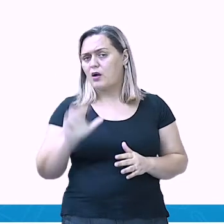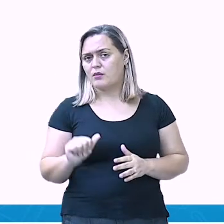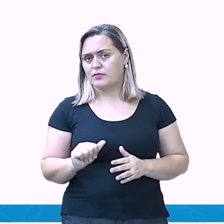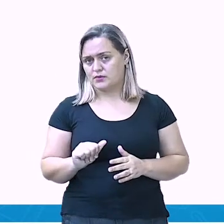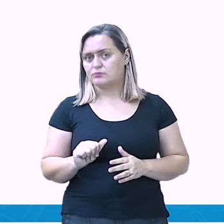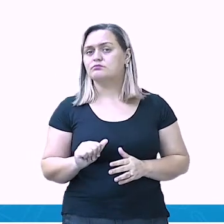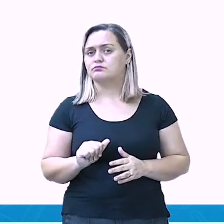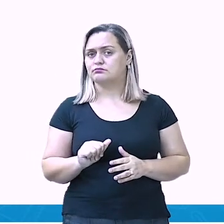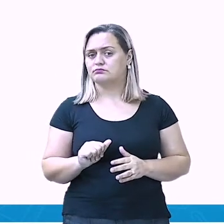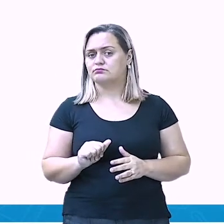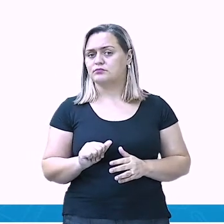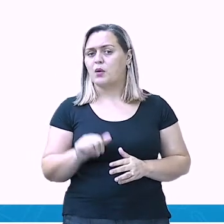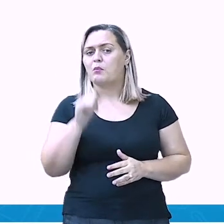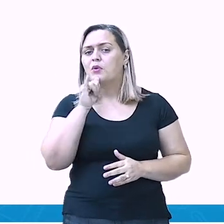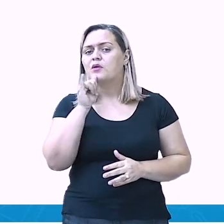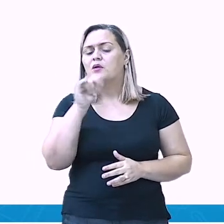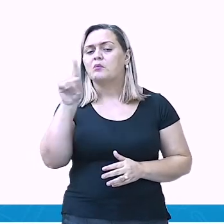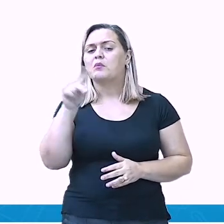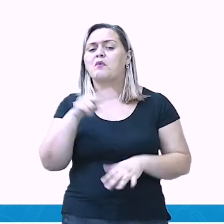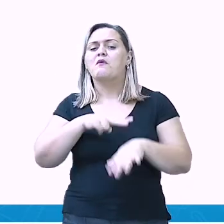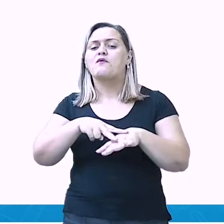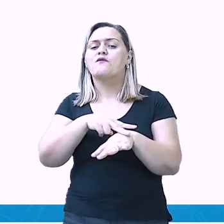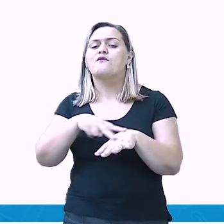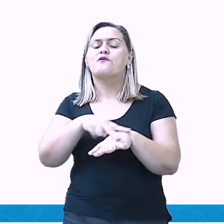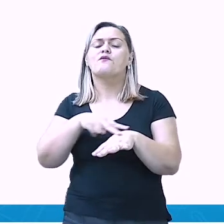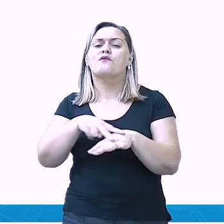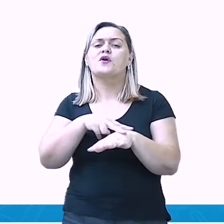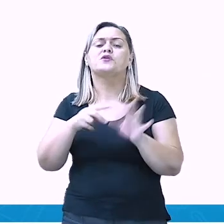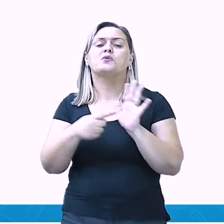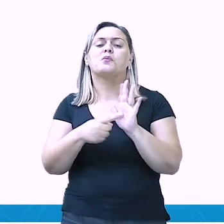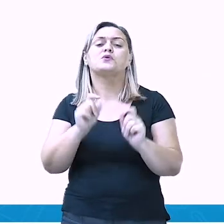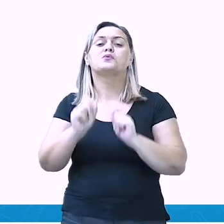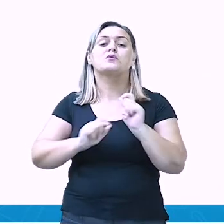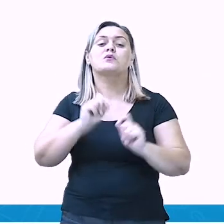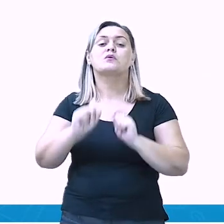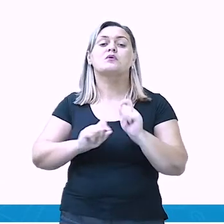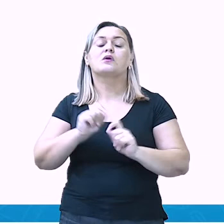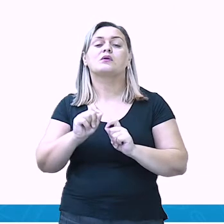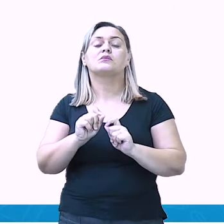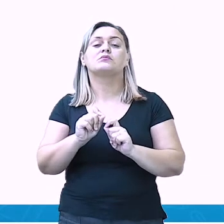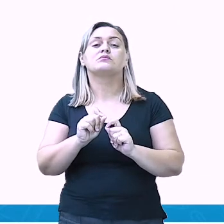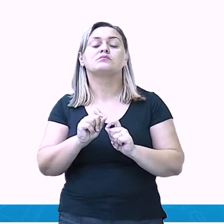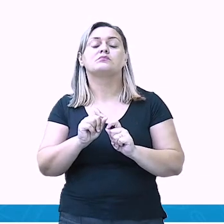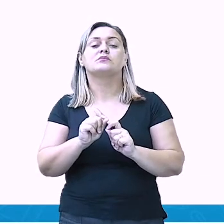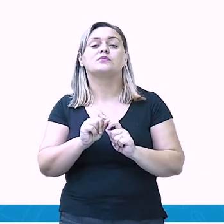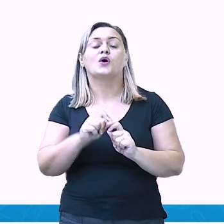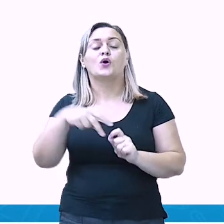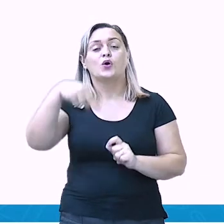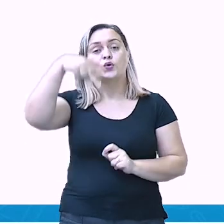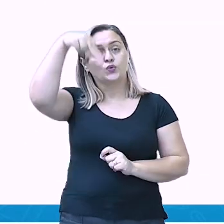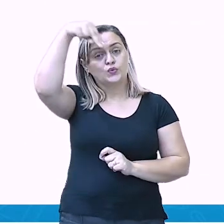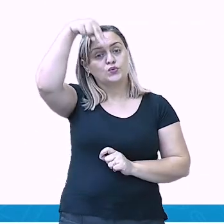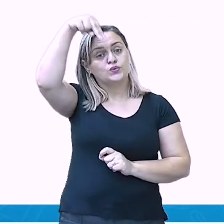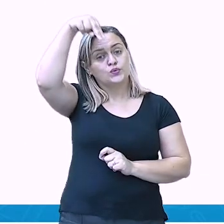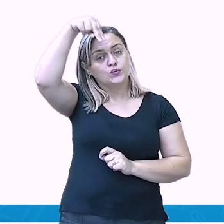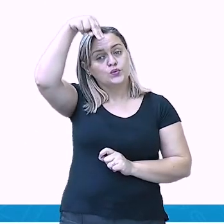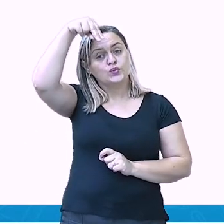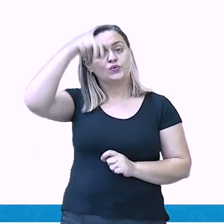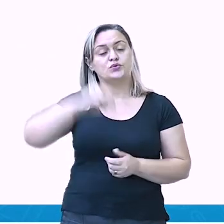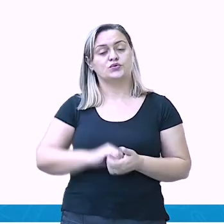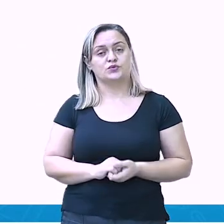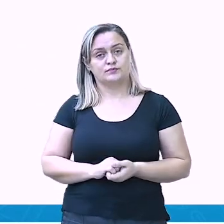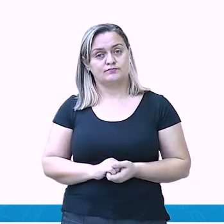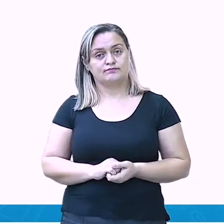essa cor verde aqui, o que ela representa? Ela representa a região norte. Então,